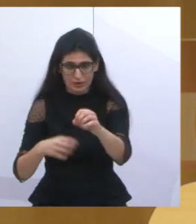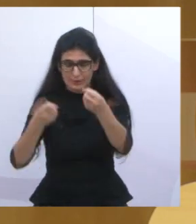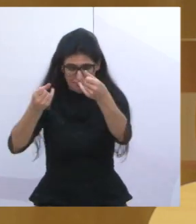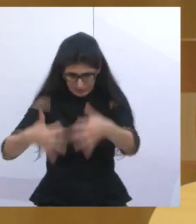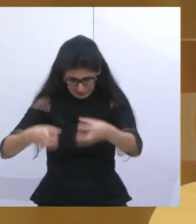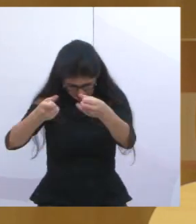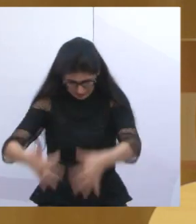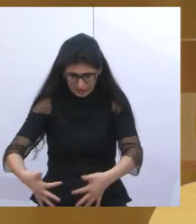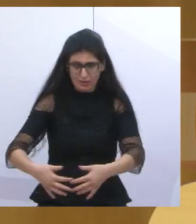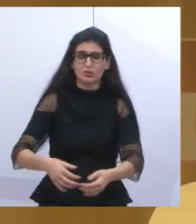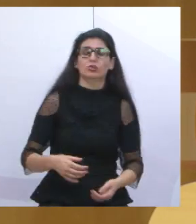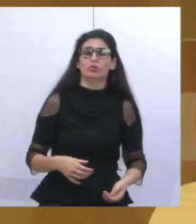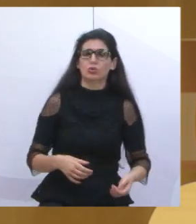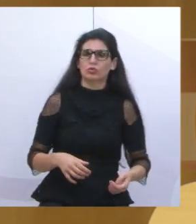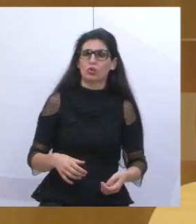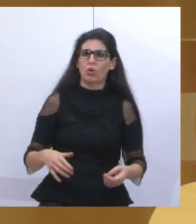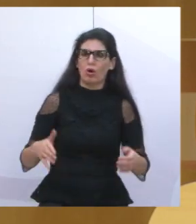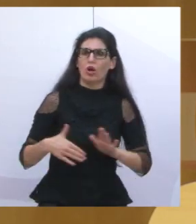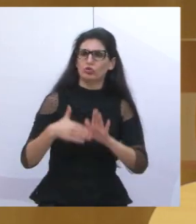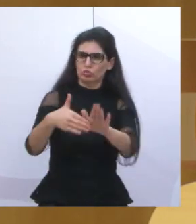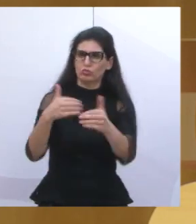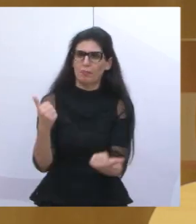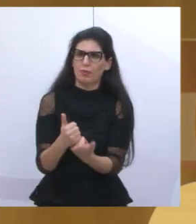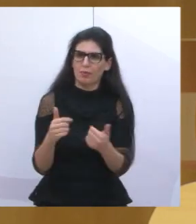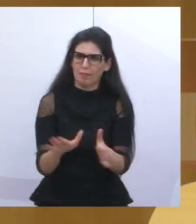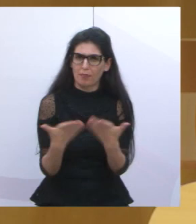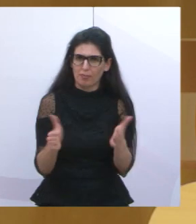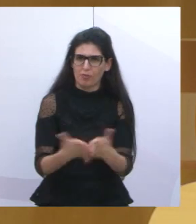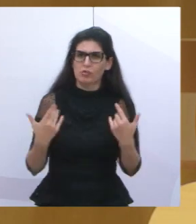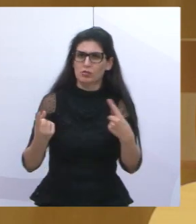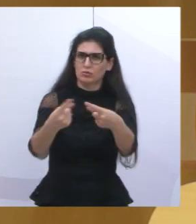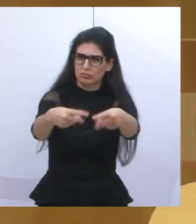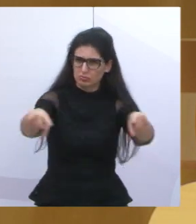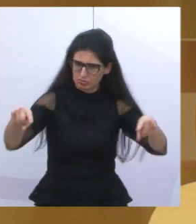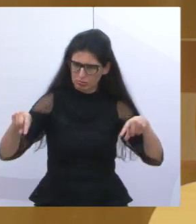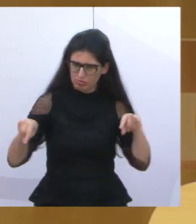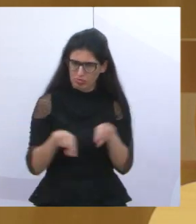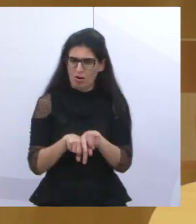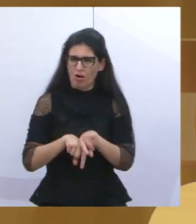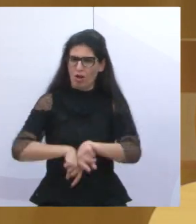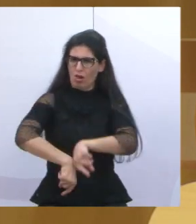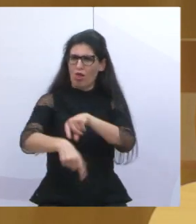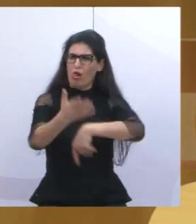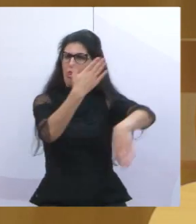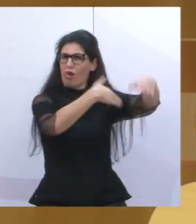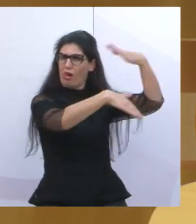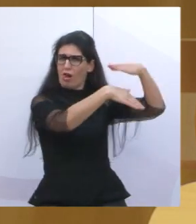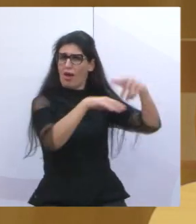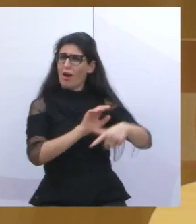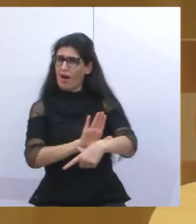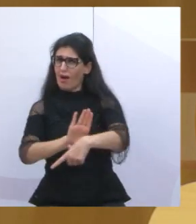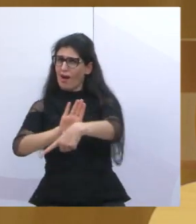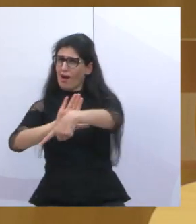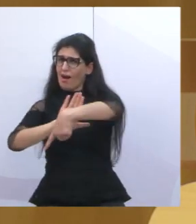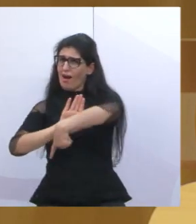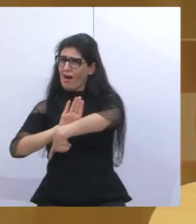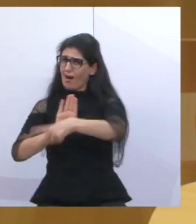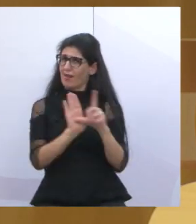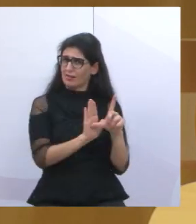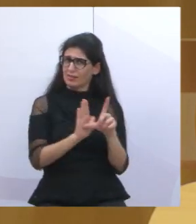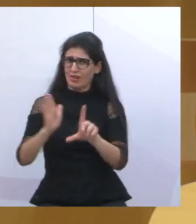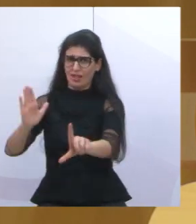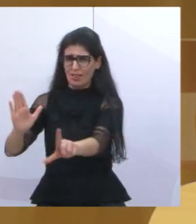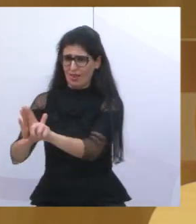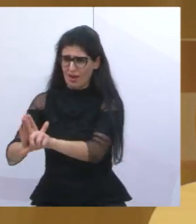programa comunitário, são loteamentos anterior a essa legislação. Mas